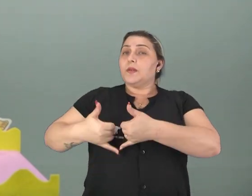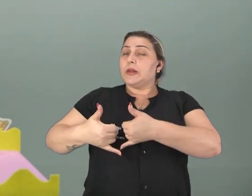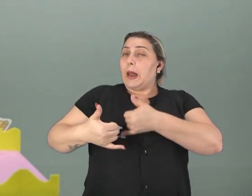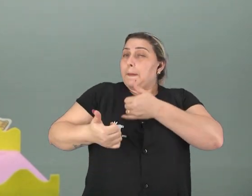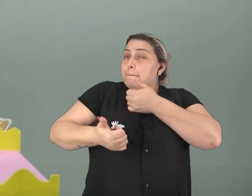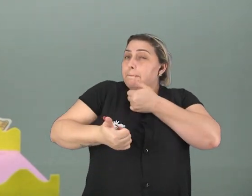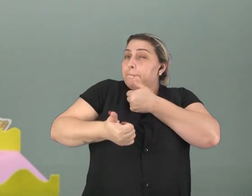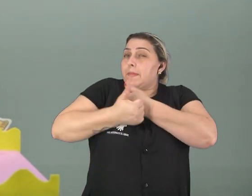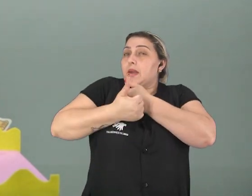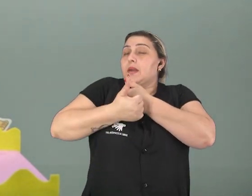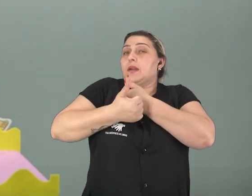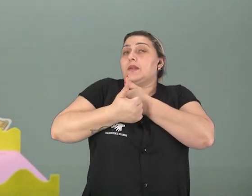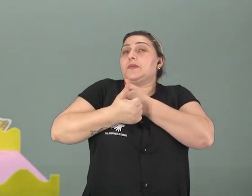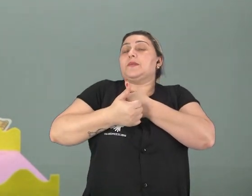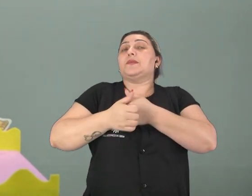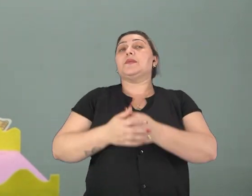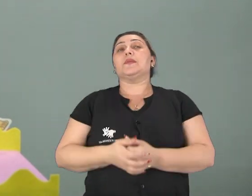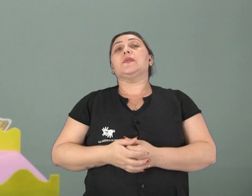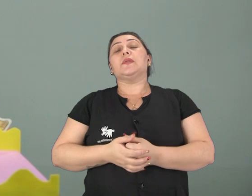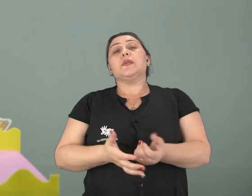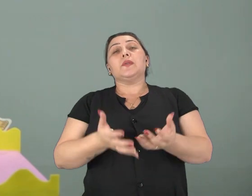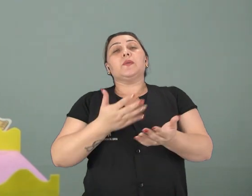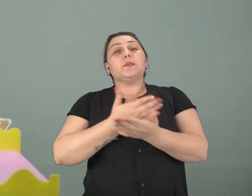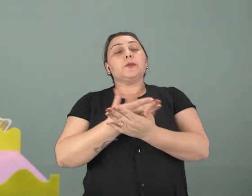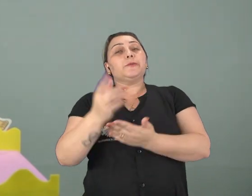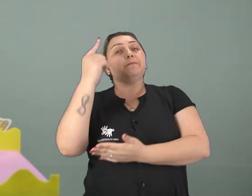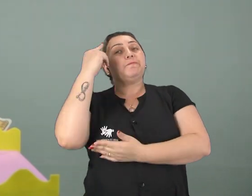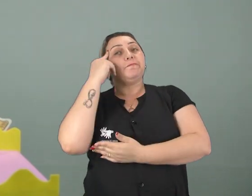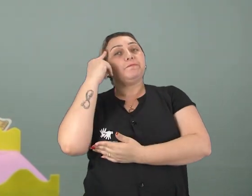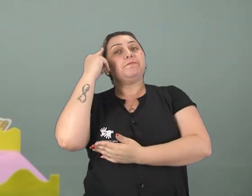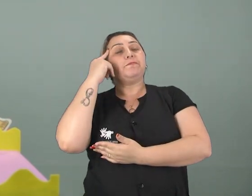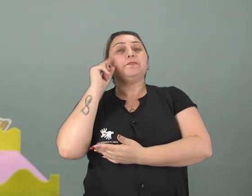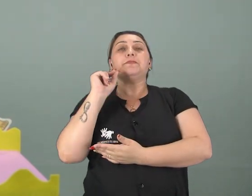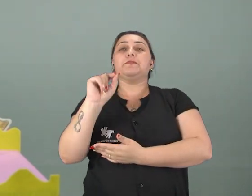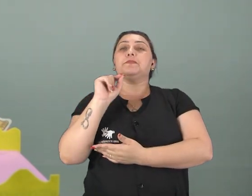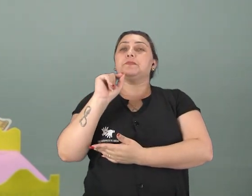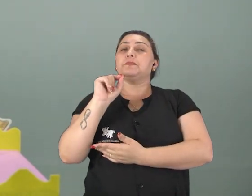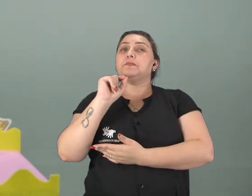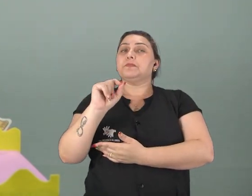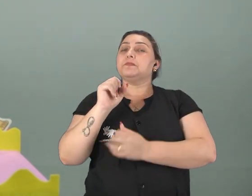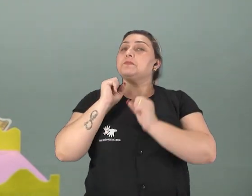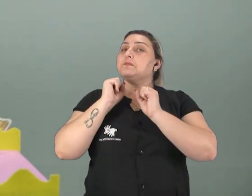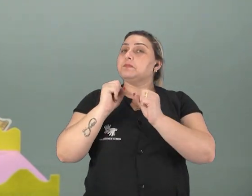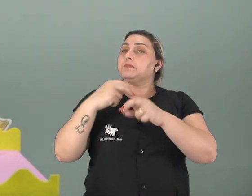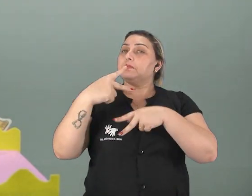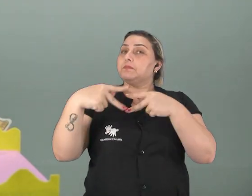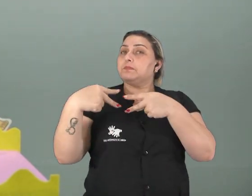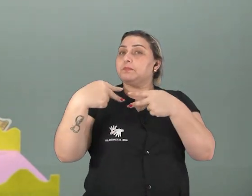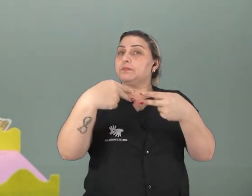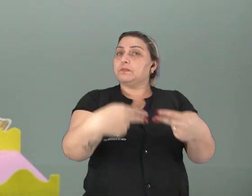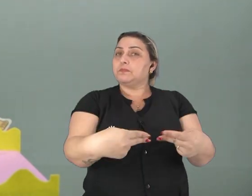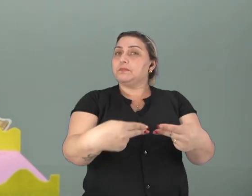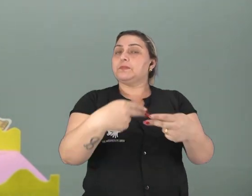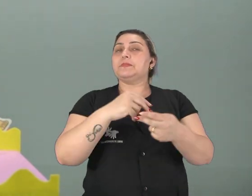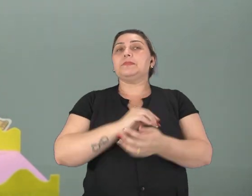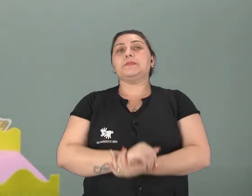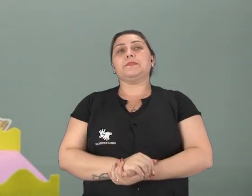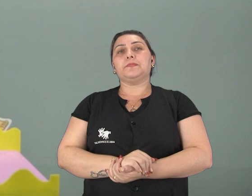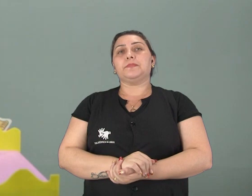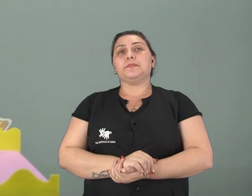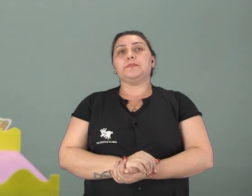estava próximo. Então, ele começou a pensar o que ele poderia dar